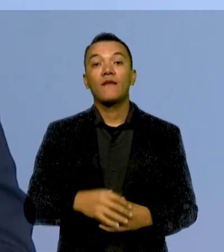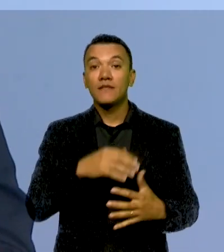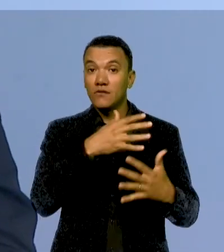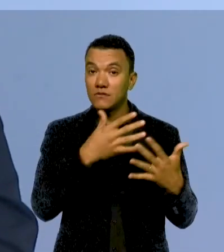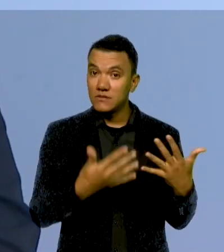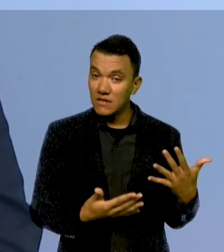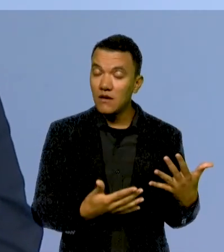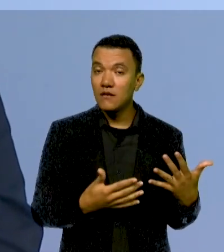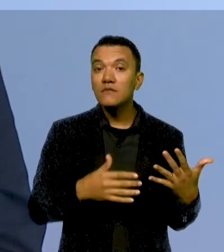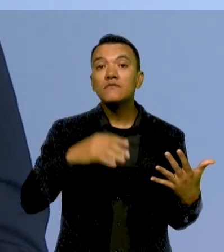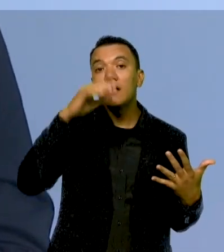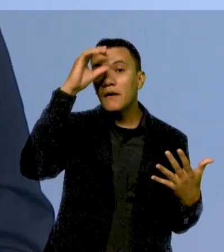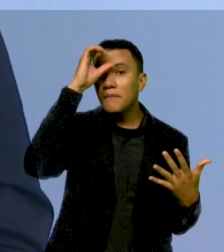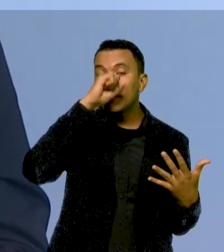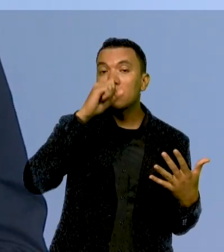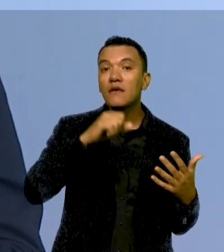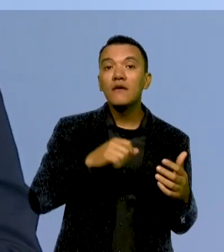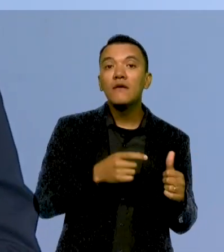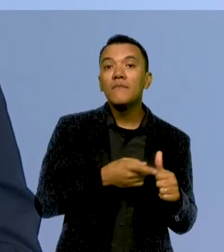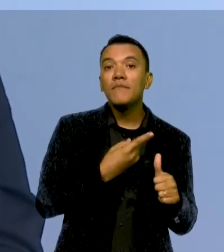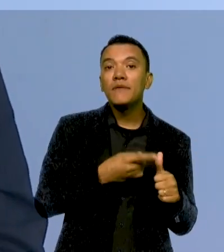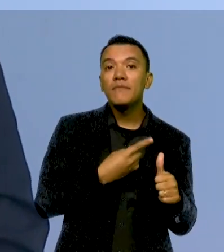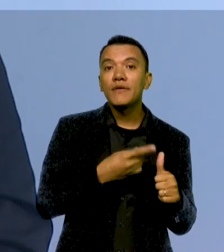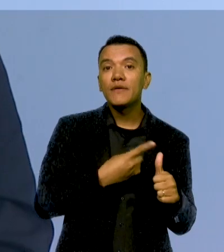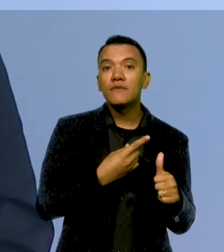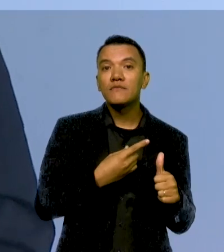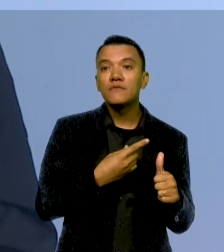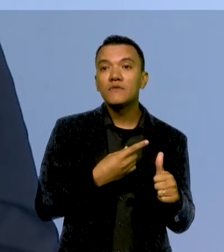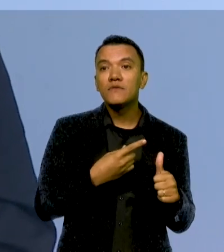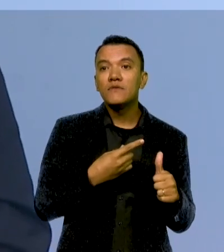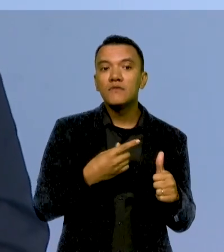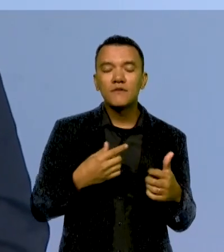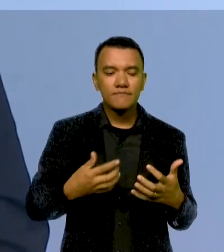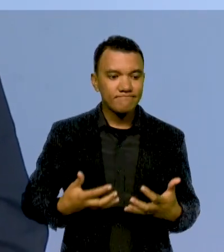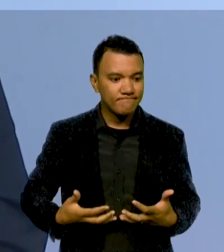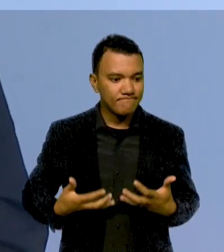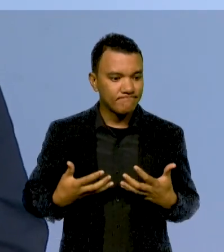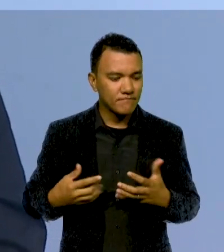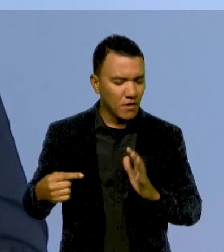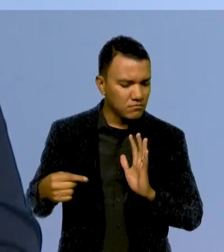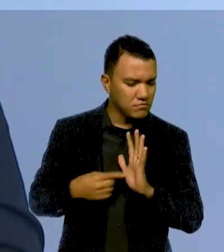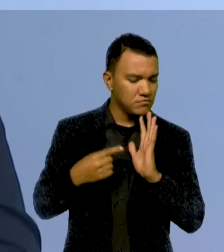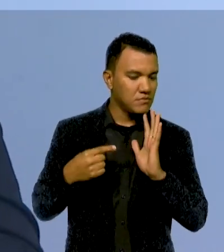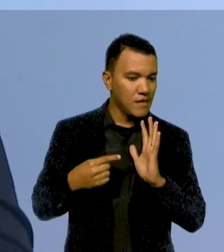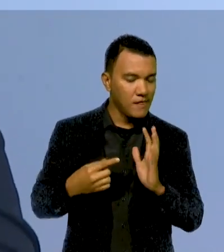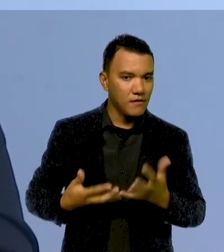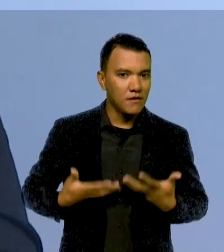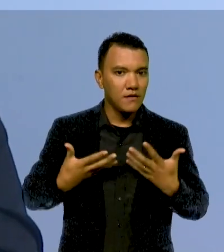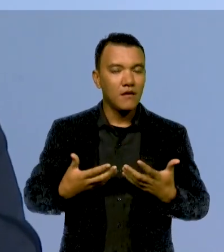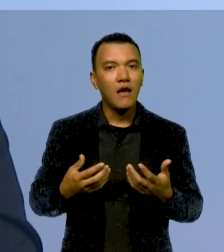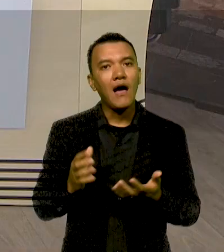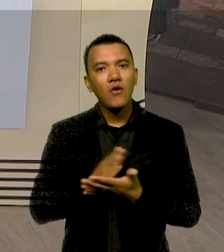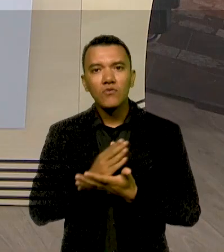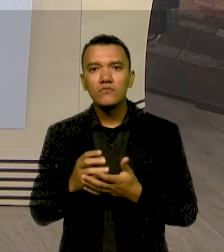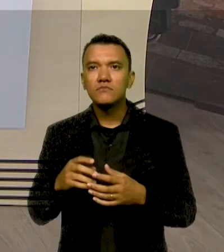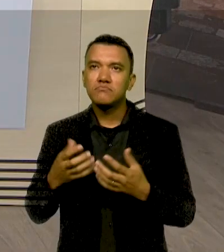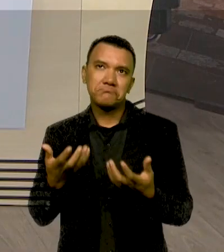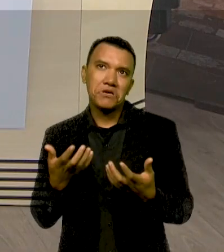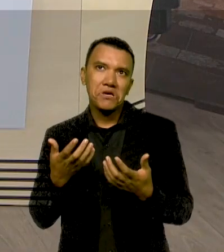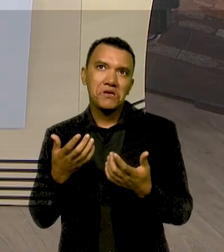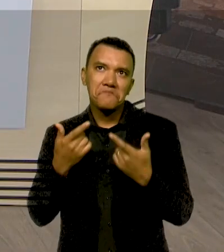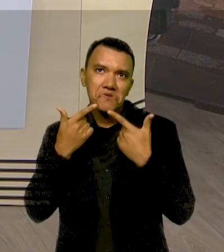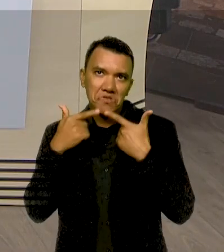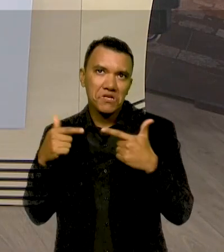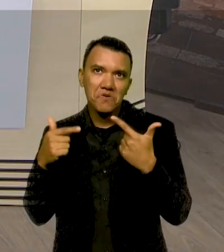gente primeiro, na maioria das vezes, a gente se motiva a partir de algo que nos toca. Muita gente só quer aprender porque quer aprender um segundo idioma. Tá tudo